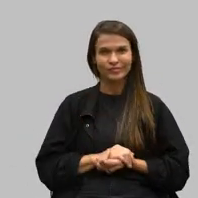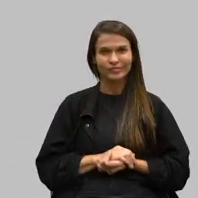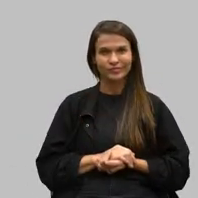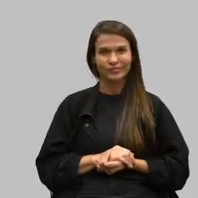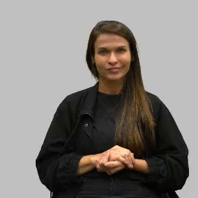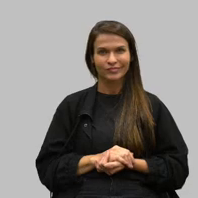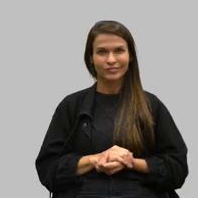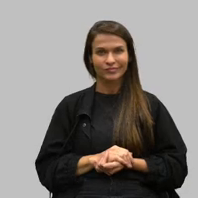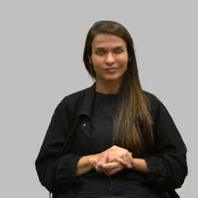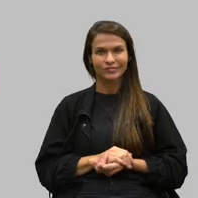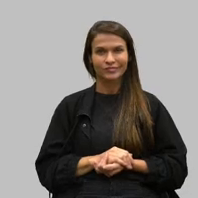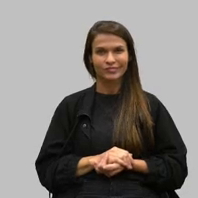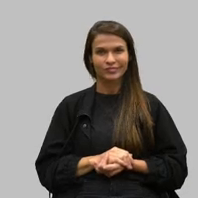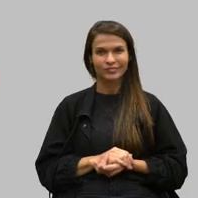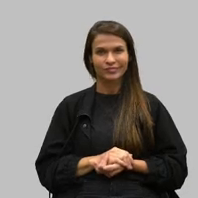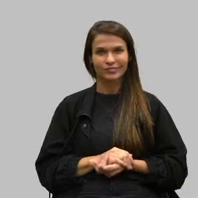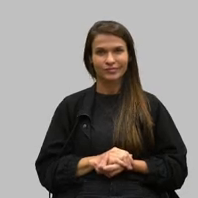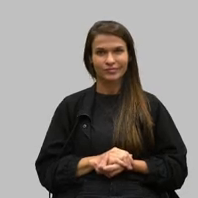Francisco.